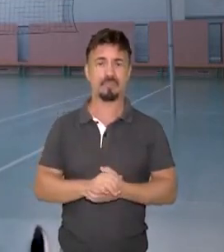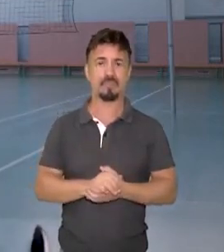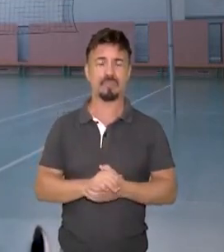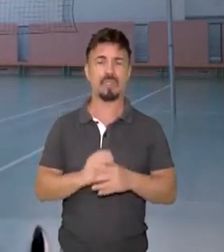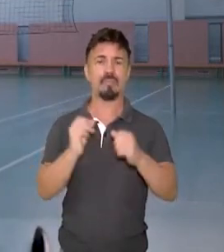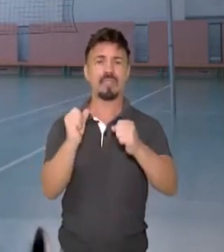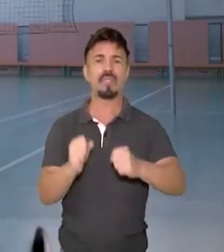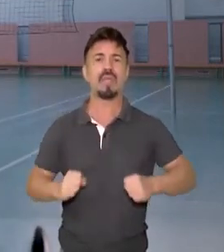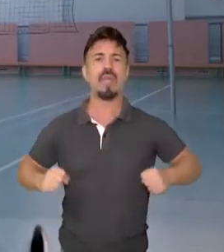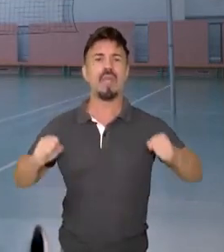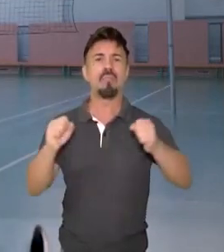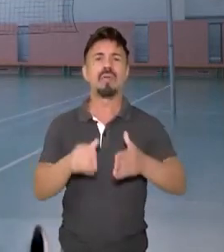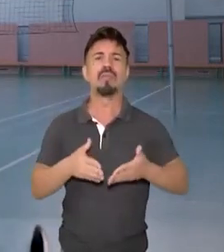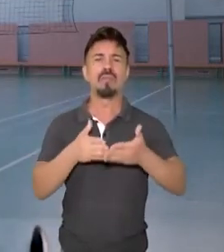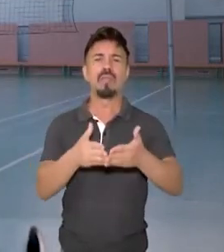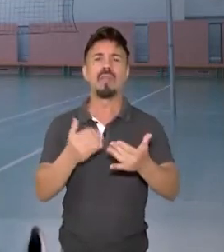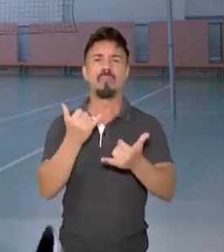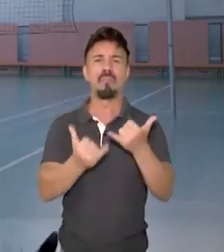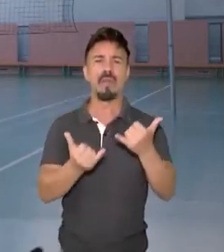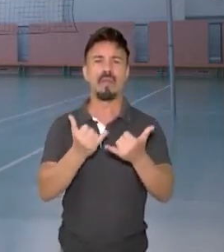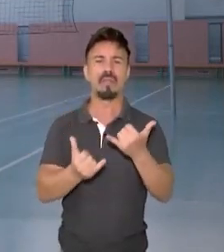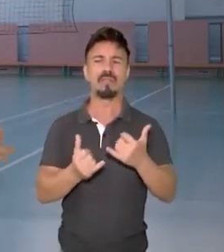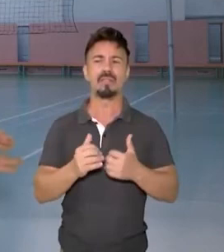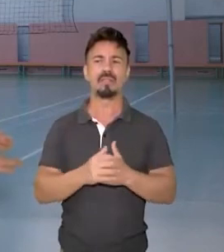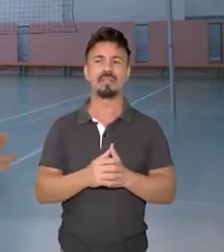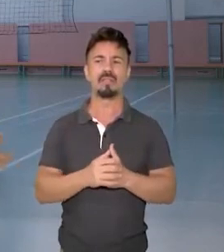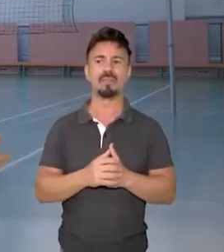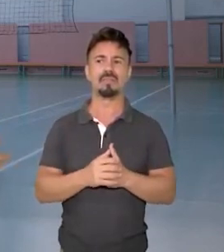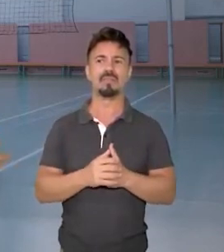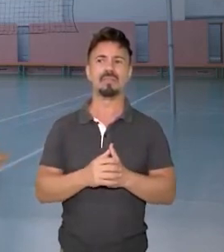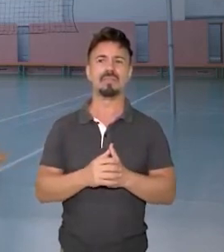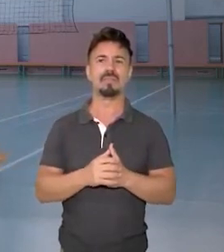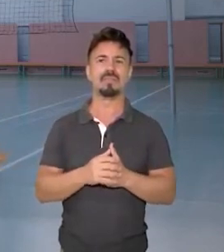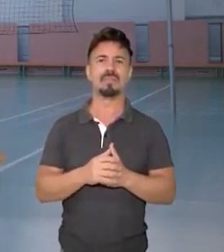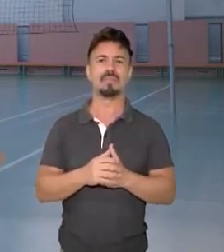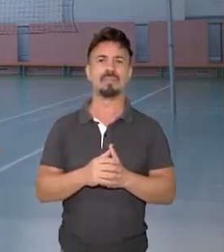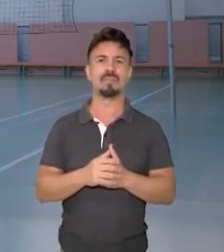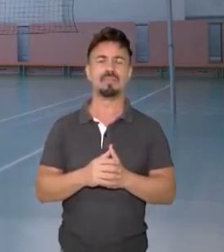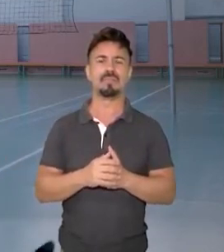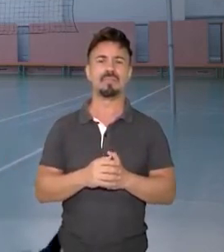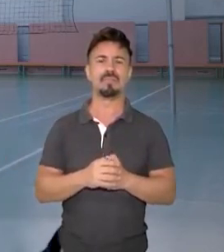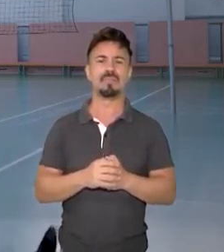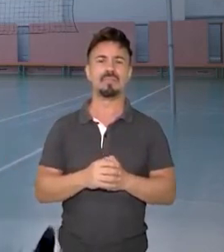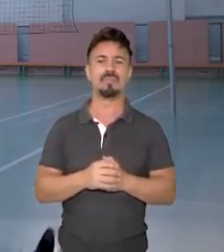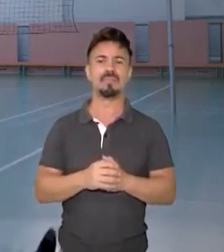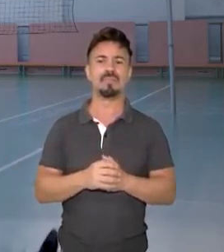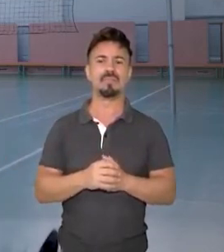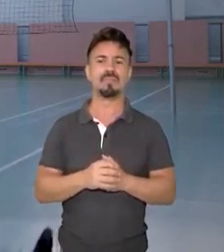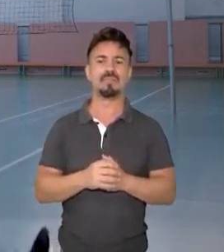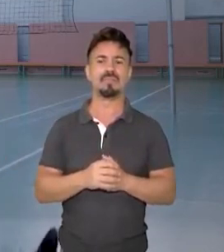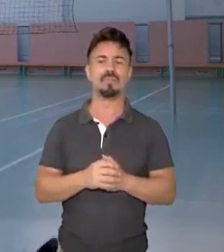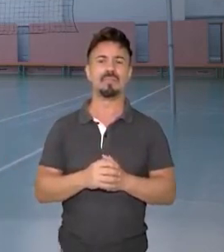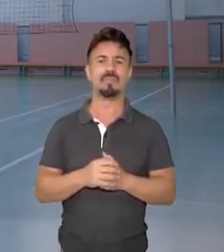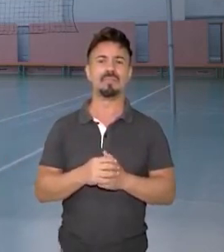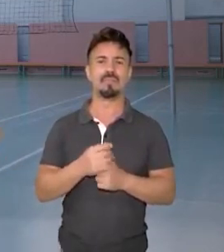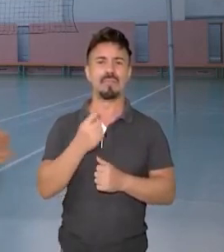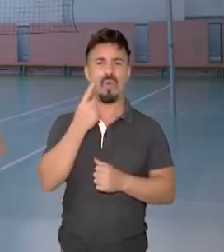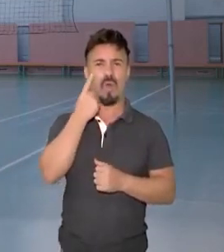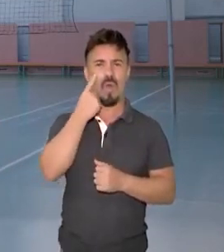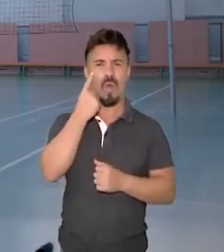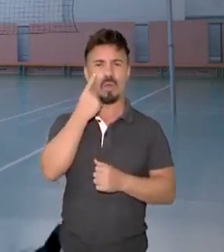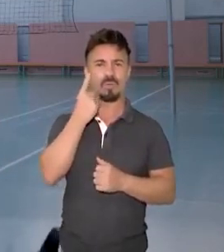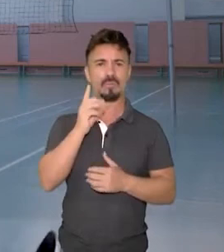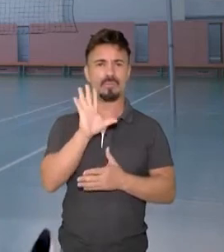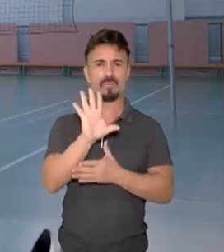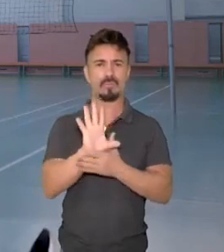como se vai se remando não coroa vocês vão subir o joelho e o tronco e subiu os